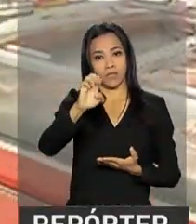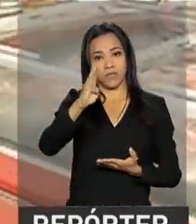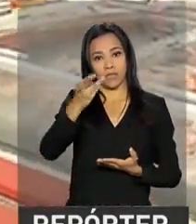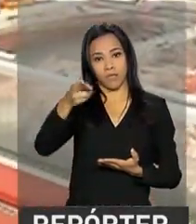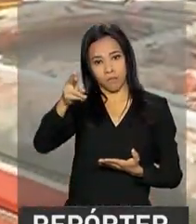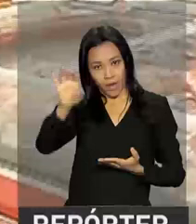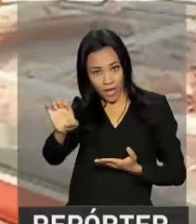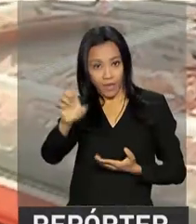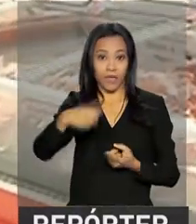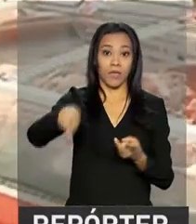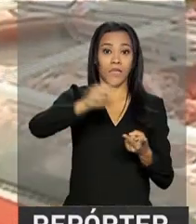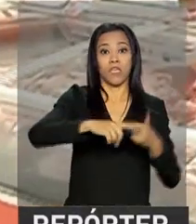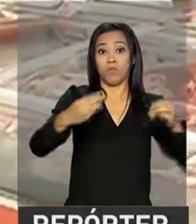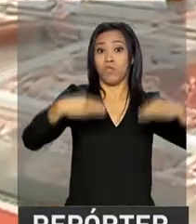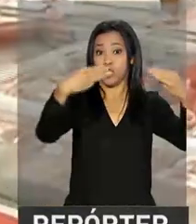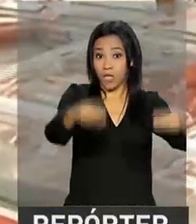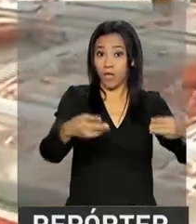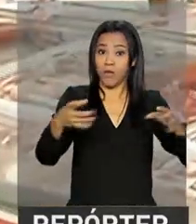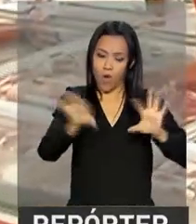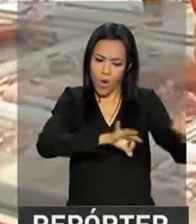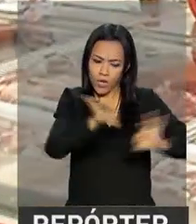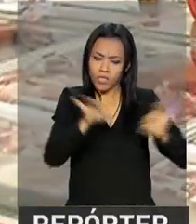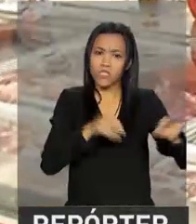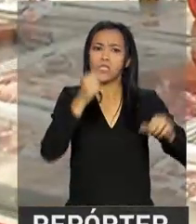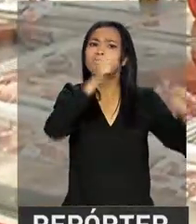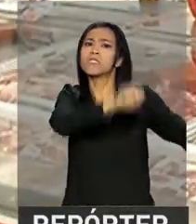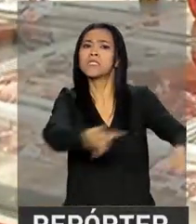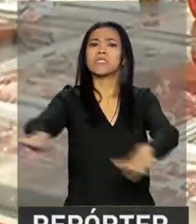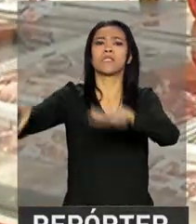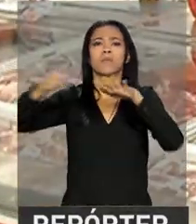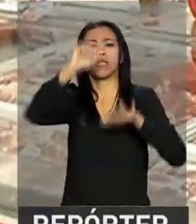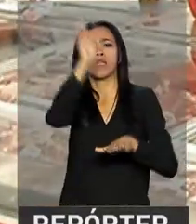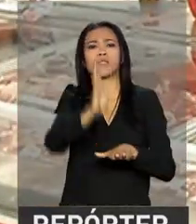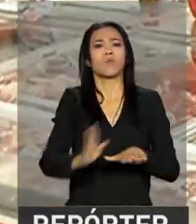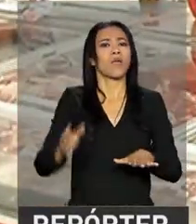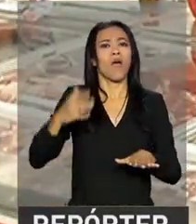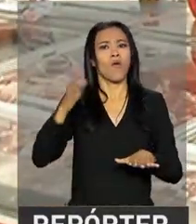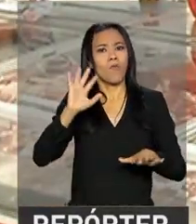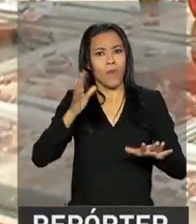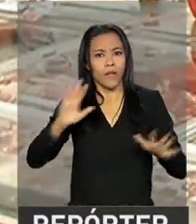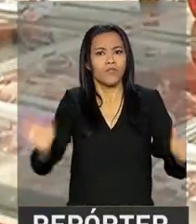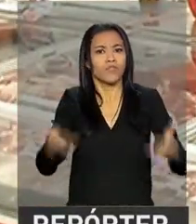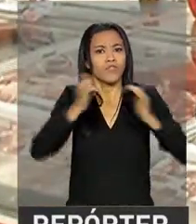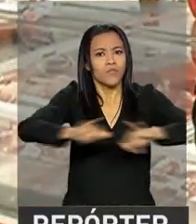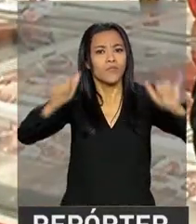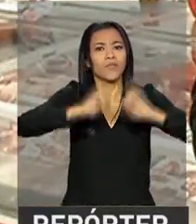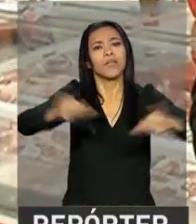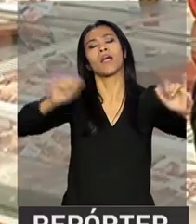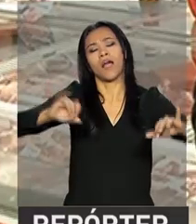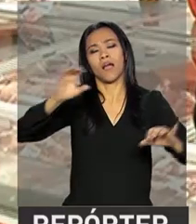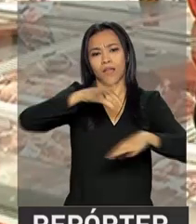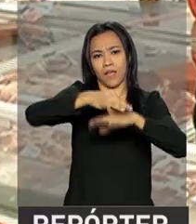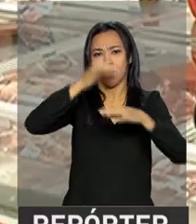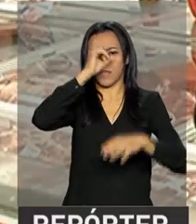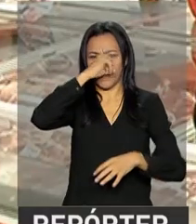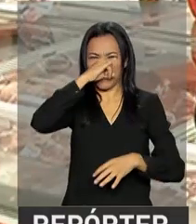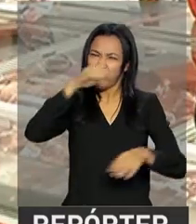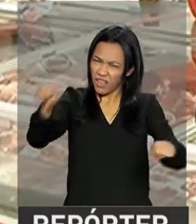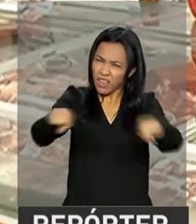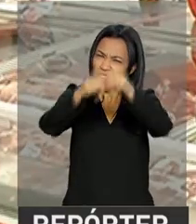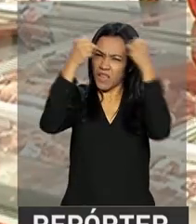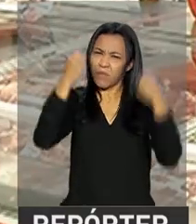abastecimento realiza a semana nacional da carne suína uma ação para romper preconceitos e conquistar cada vez mais